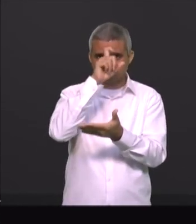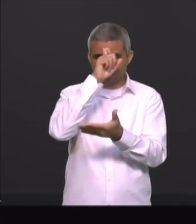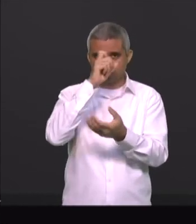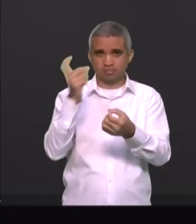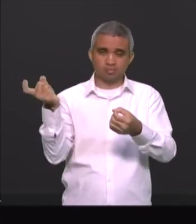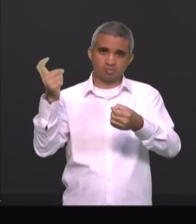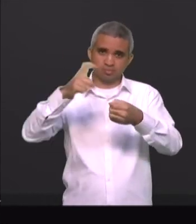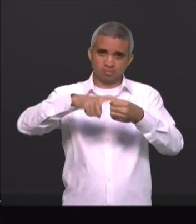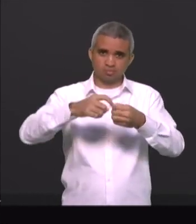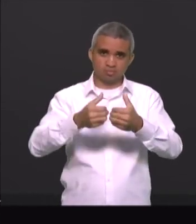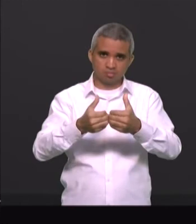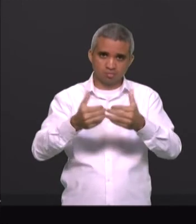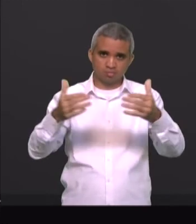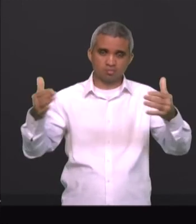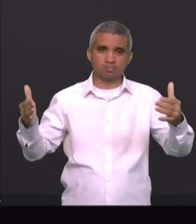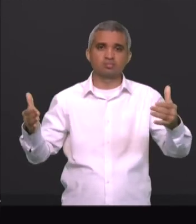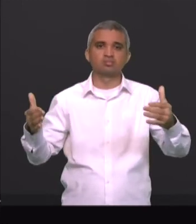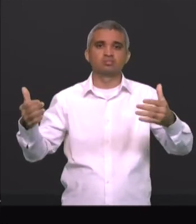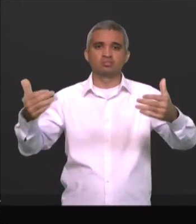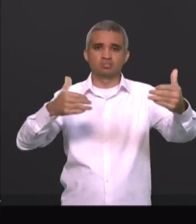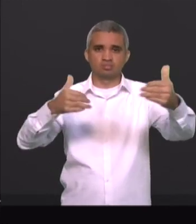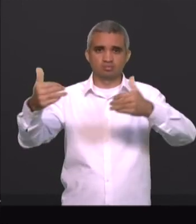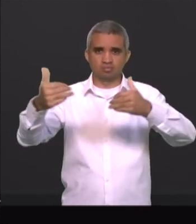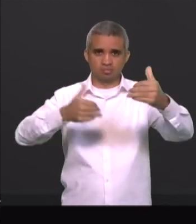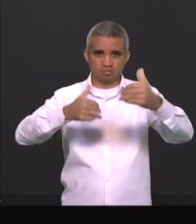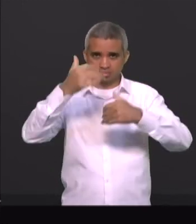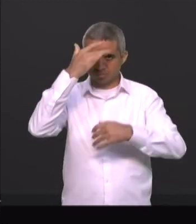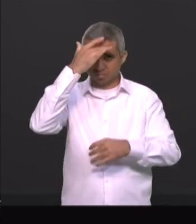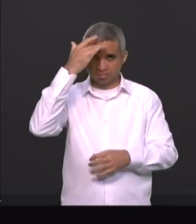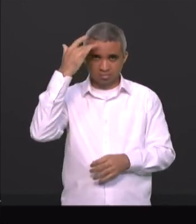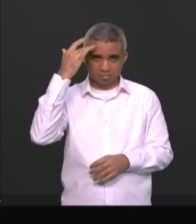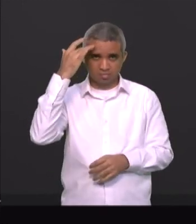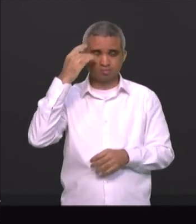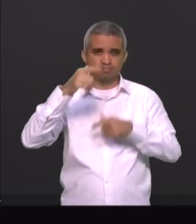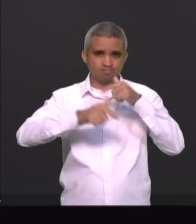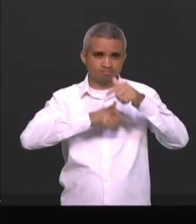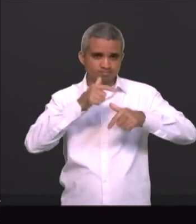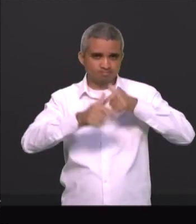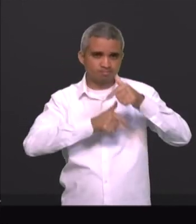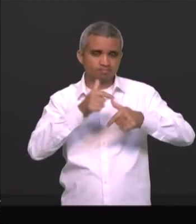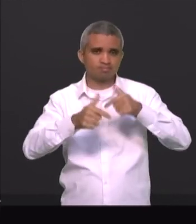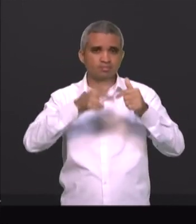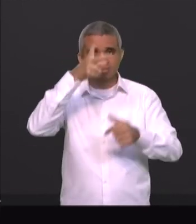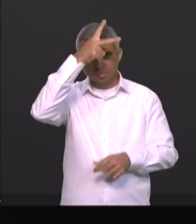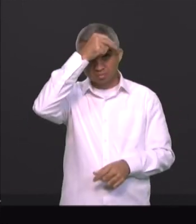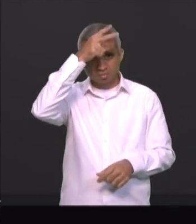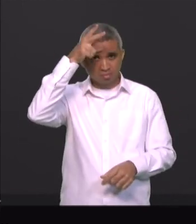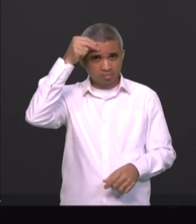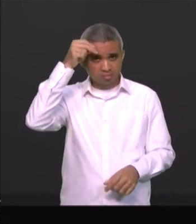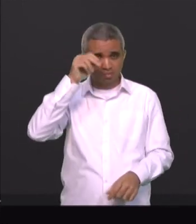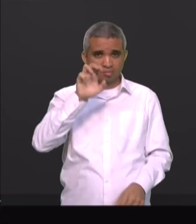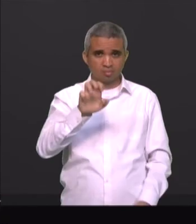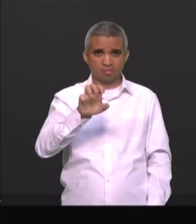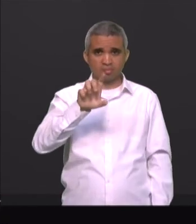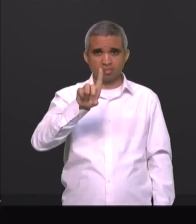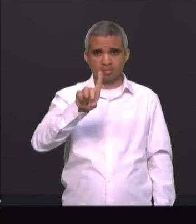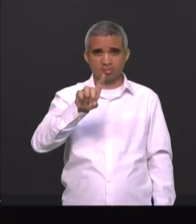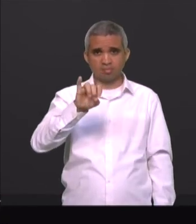para atender o povo de Lago dos Rodrigues. Então, foi também um trabalho muito árduo do prefeito Edjaci, que agora a